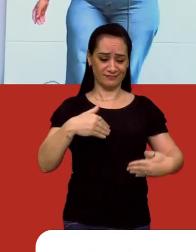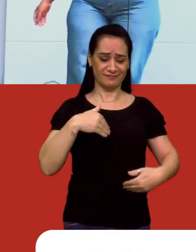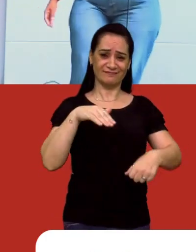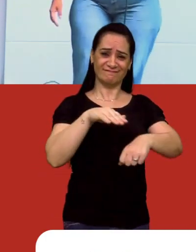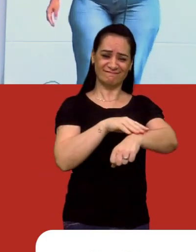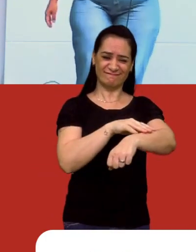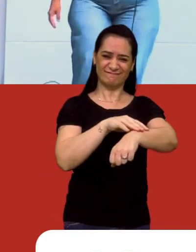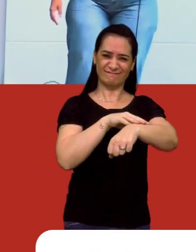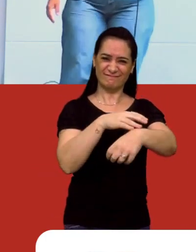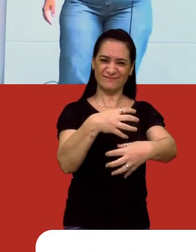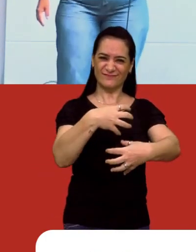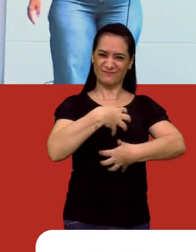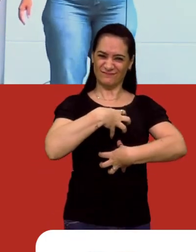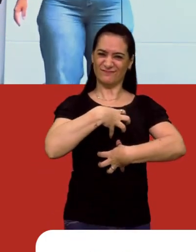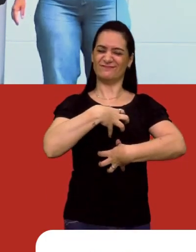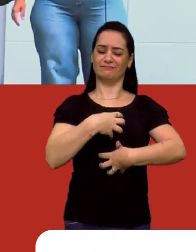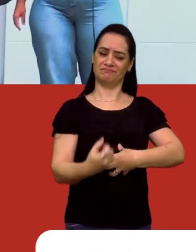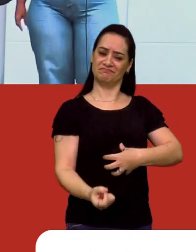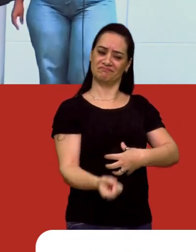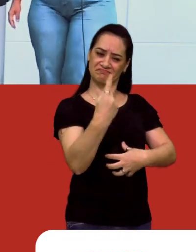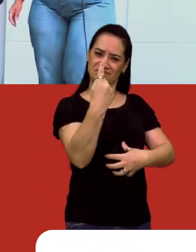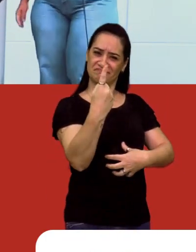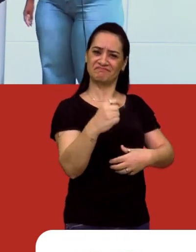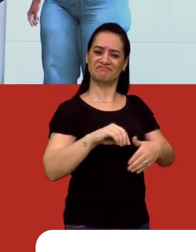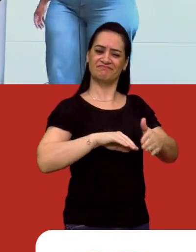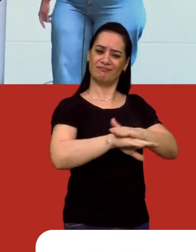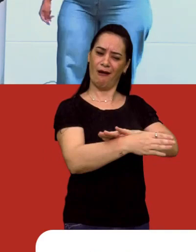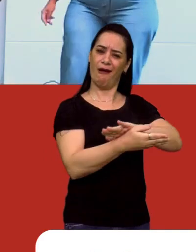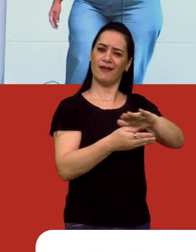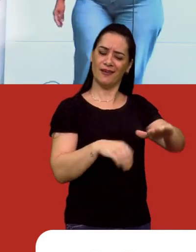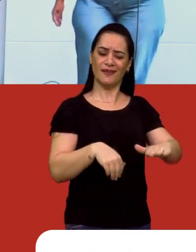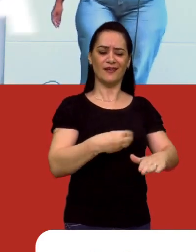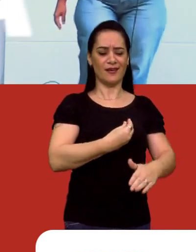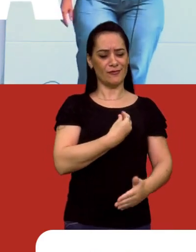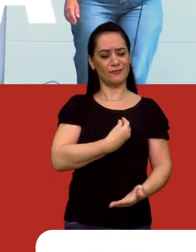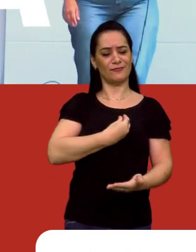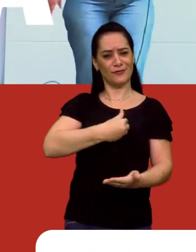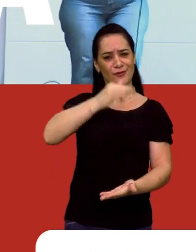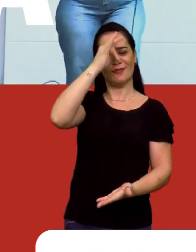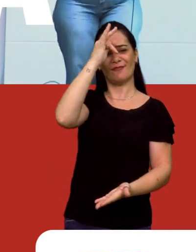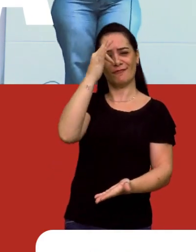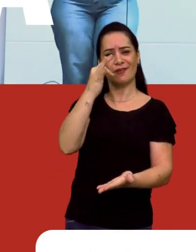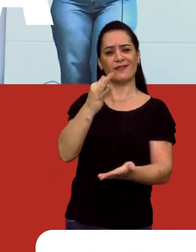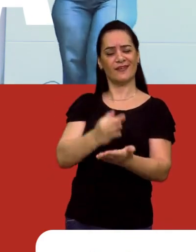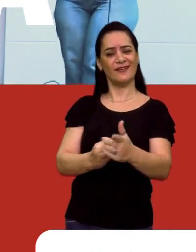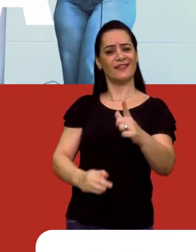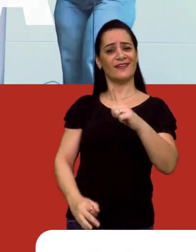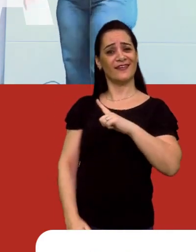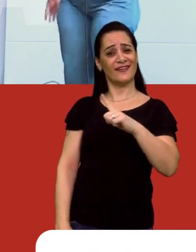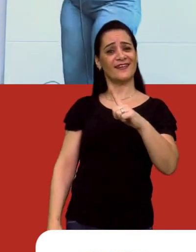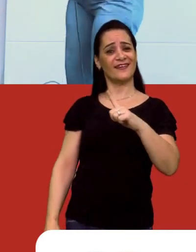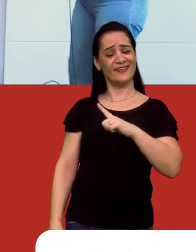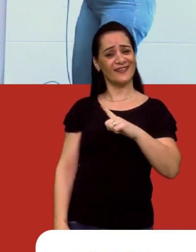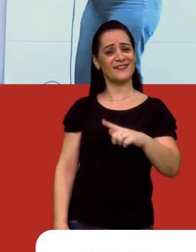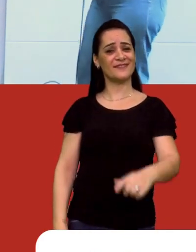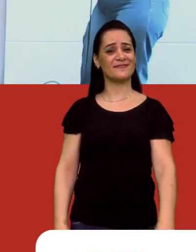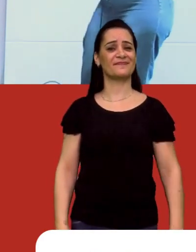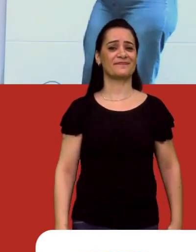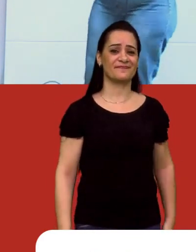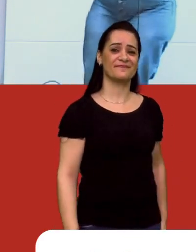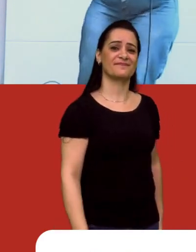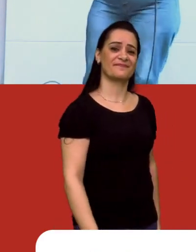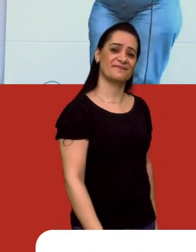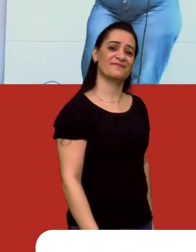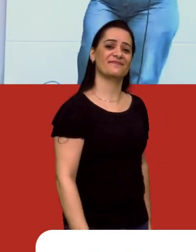na pele essa marca possui a estranha mania de ter fé na vida. Ah.